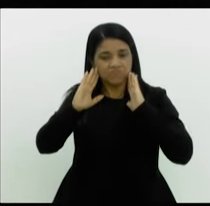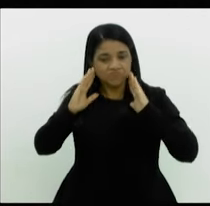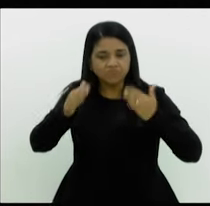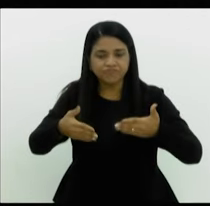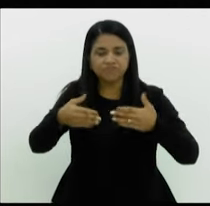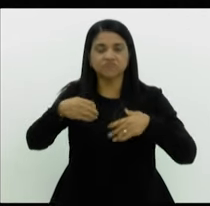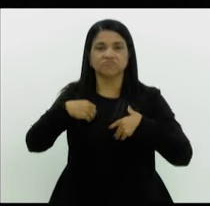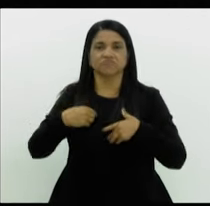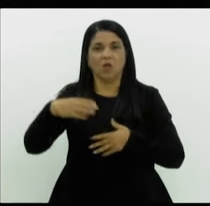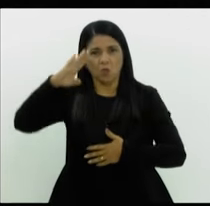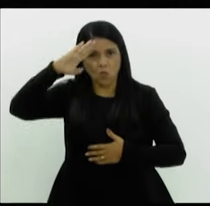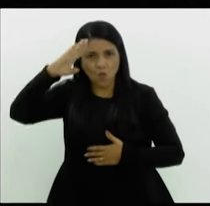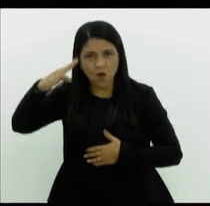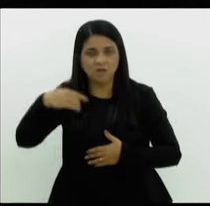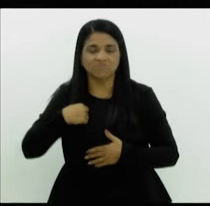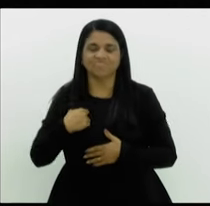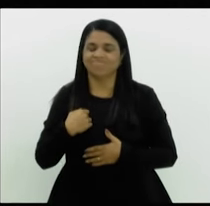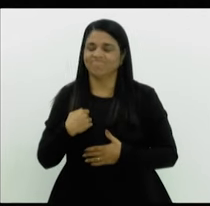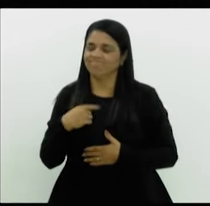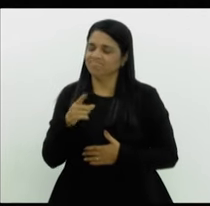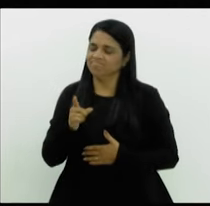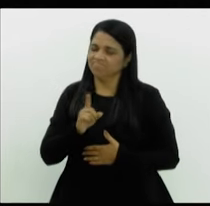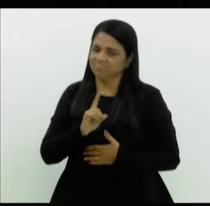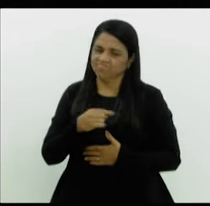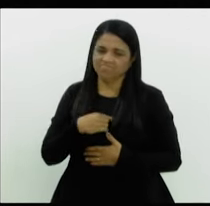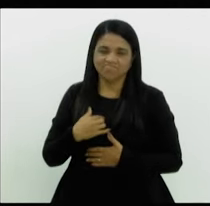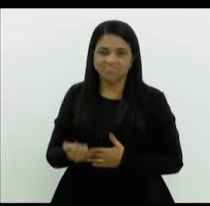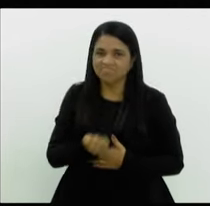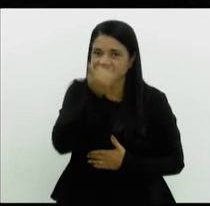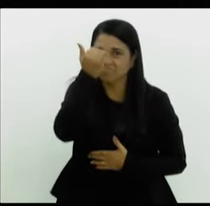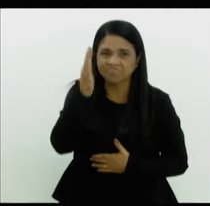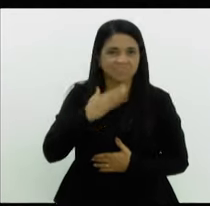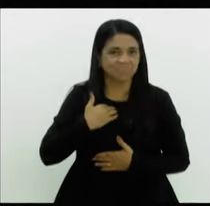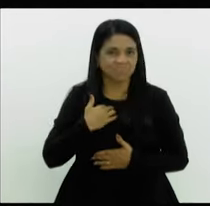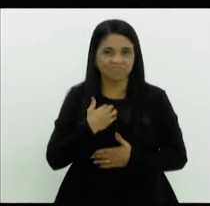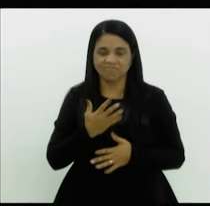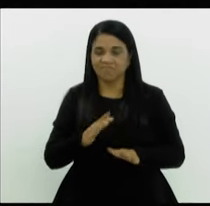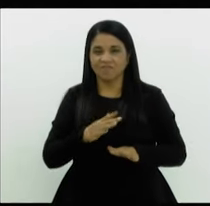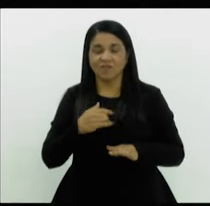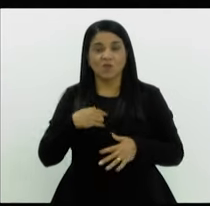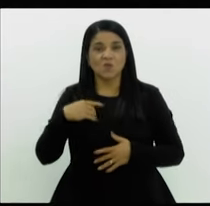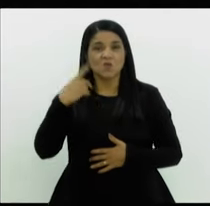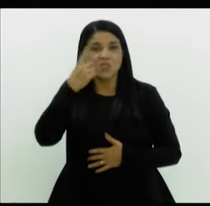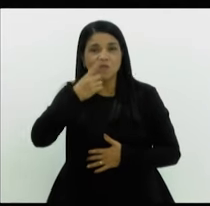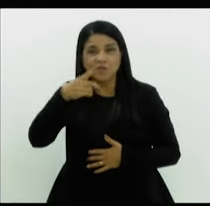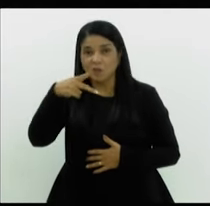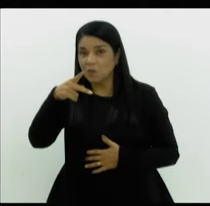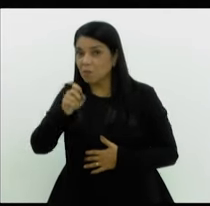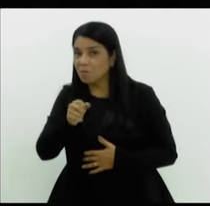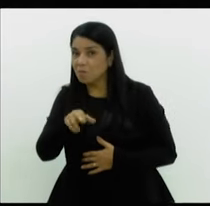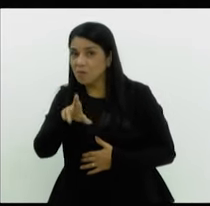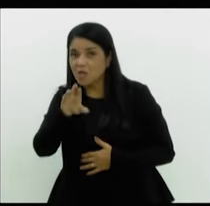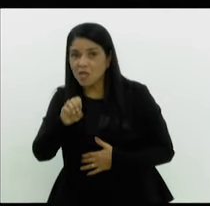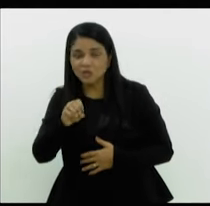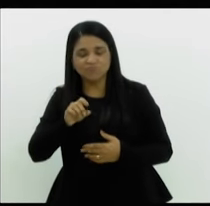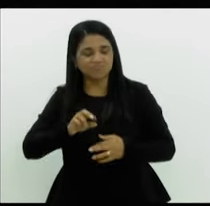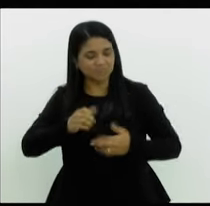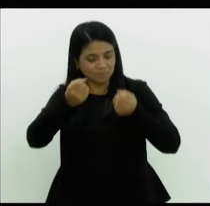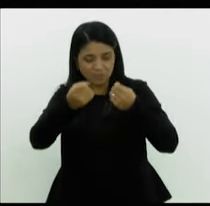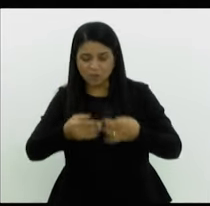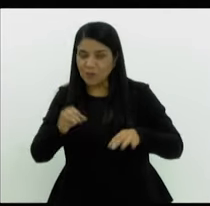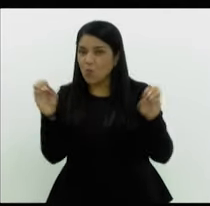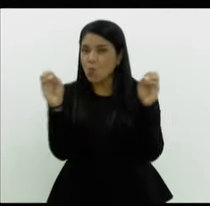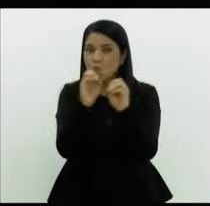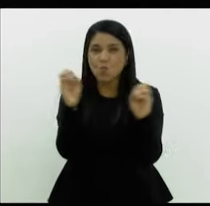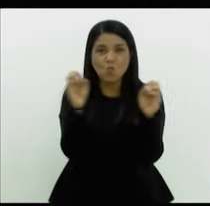Mas não, ledo engano. O deputado Pedro Paulo não fala sobre isso. E pasmem,